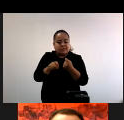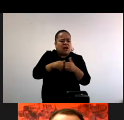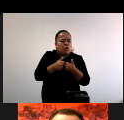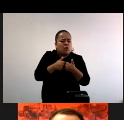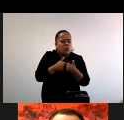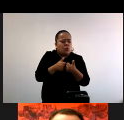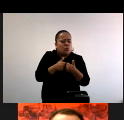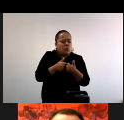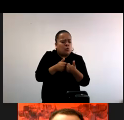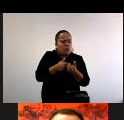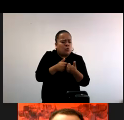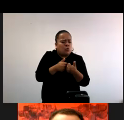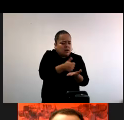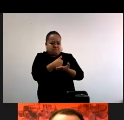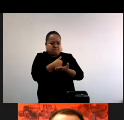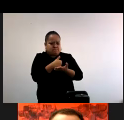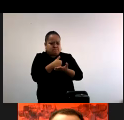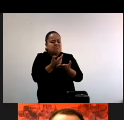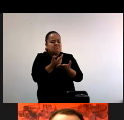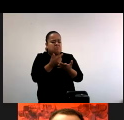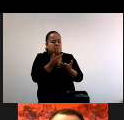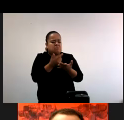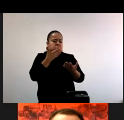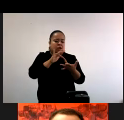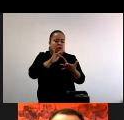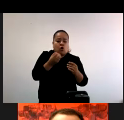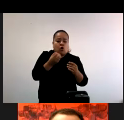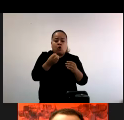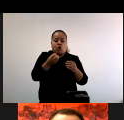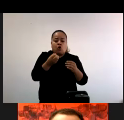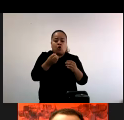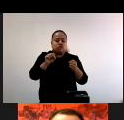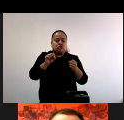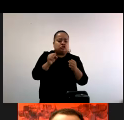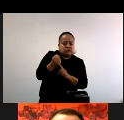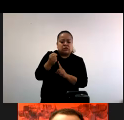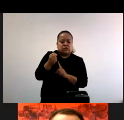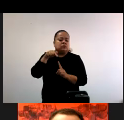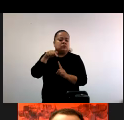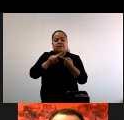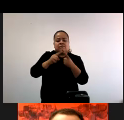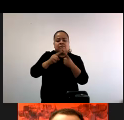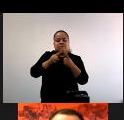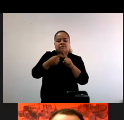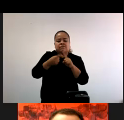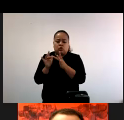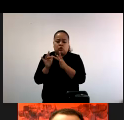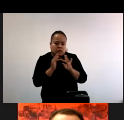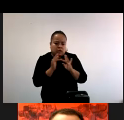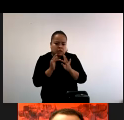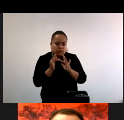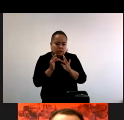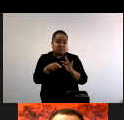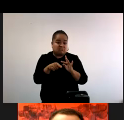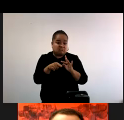sociais, ou rede de leitura, ou uma rede de amigos, mas estão incluídos também as